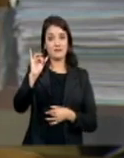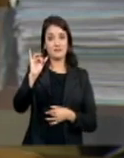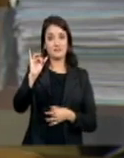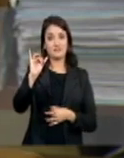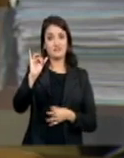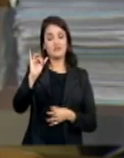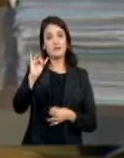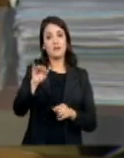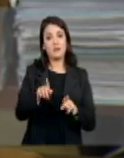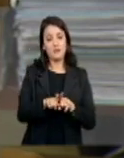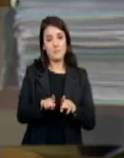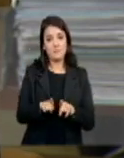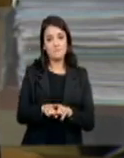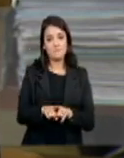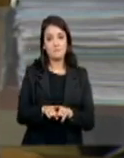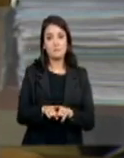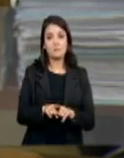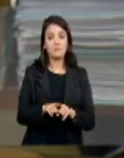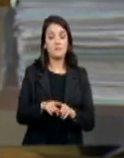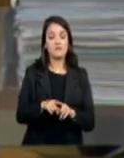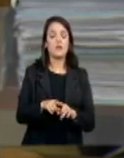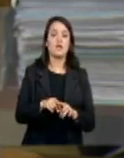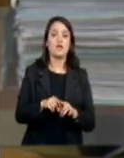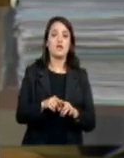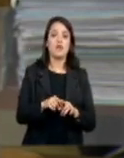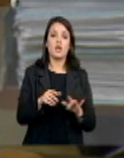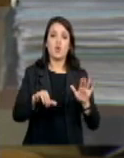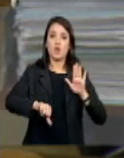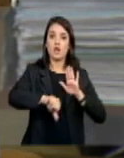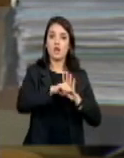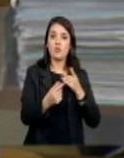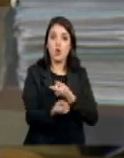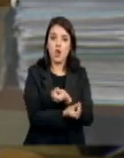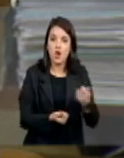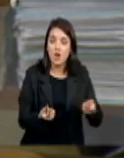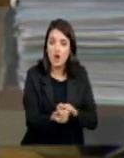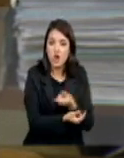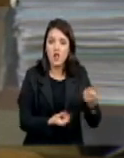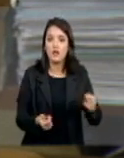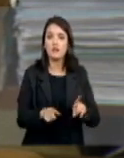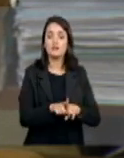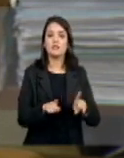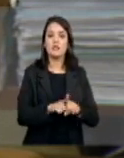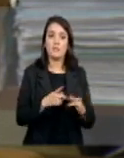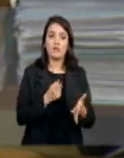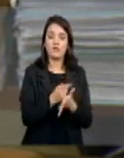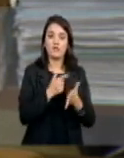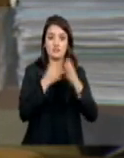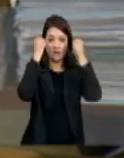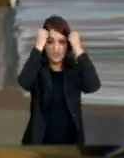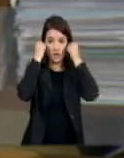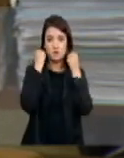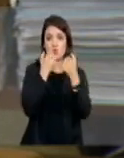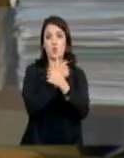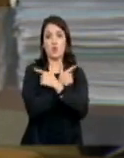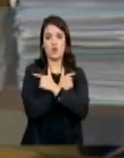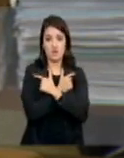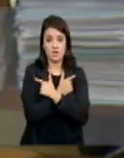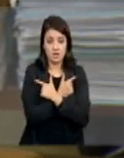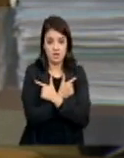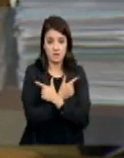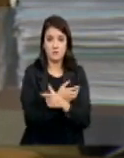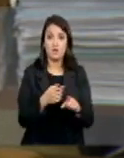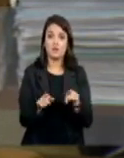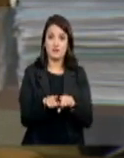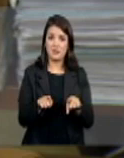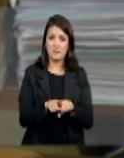penais aos crimes de lavagem de dinheiro e de financiamento ao terrorismo menciono